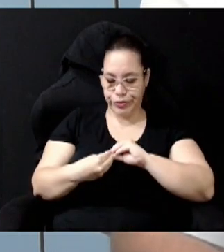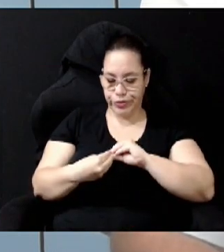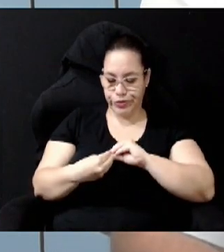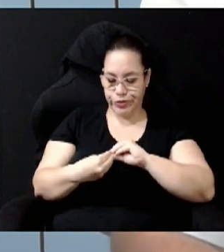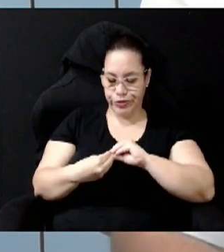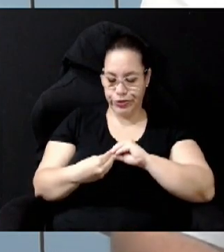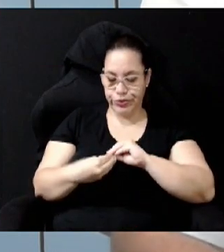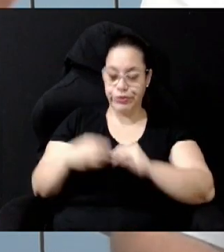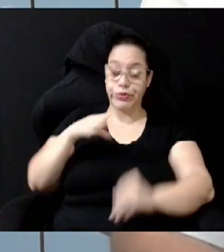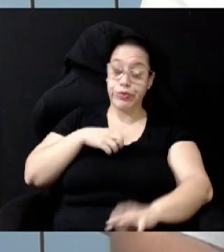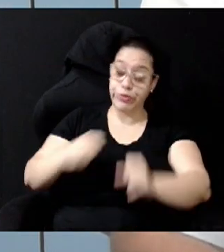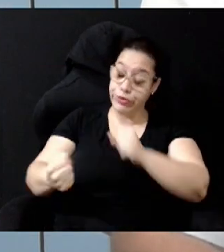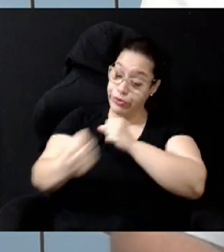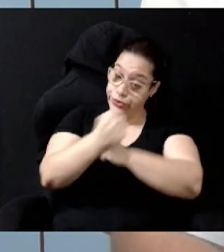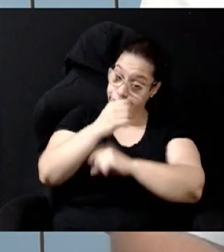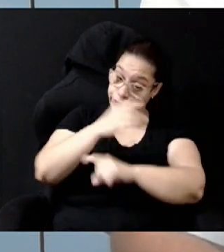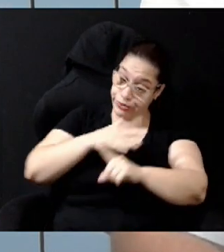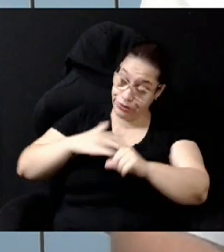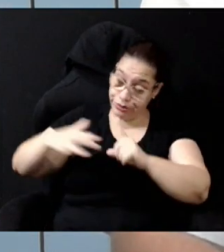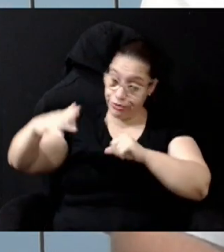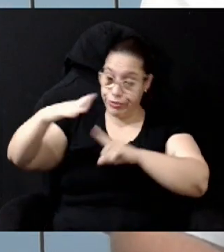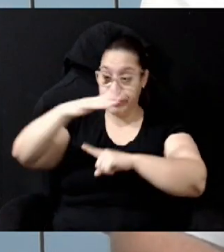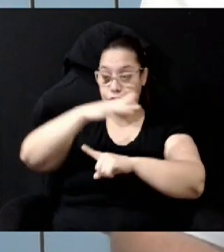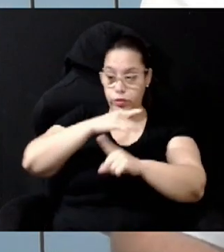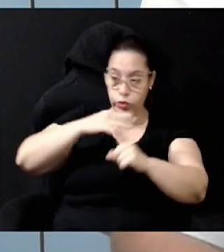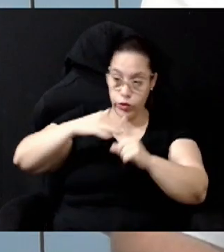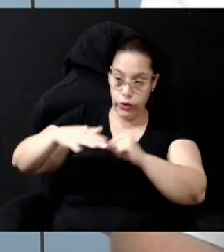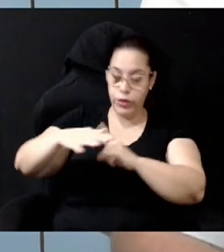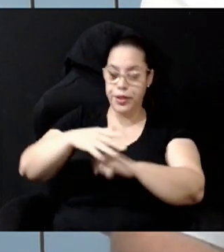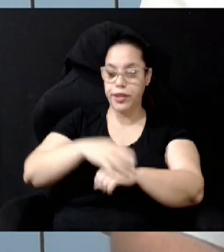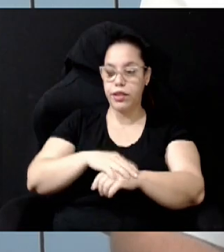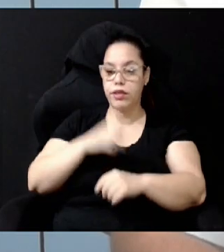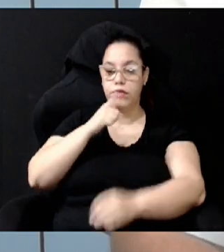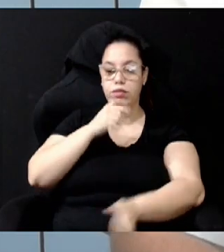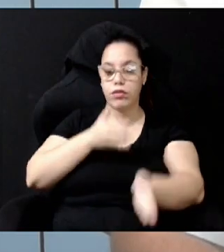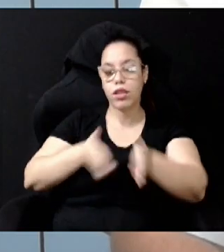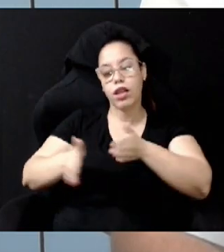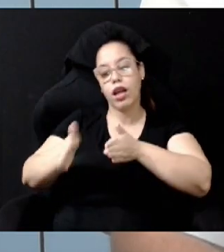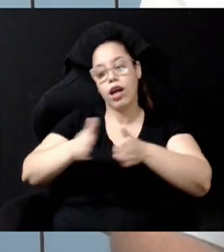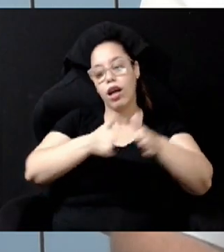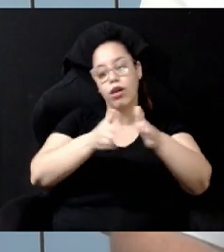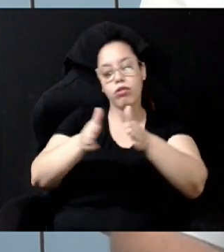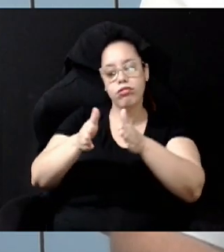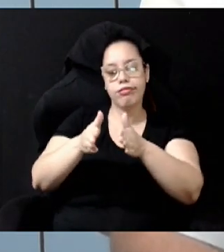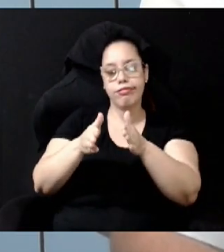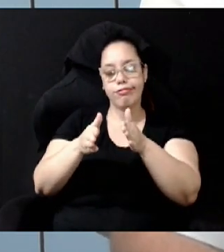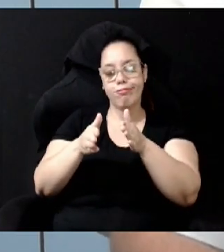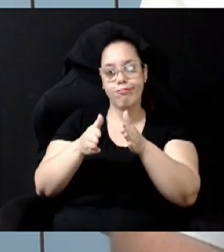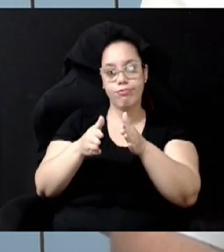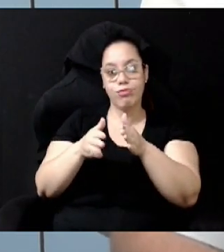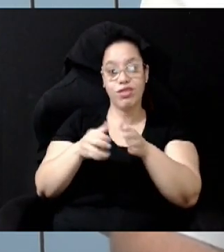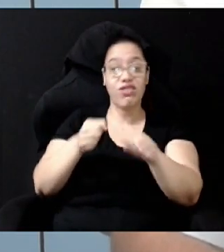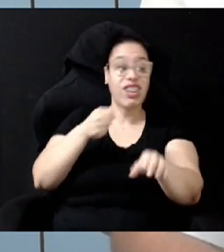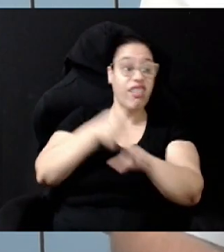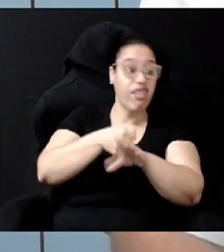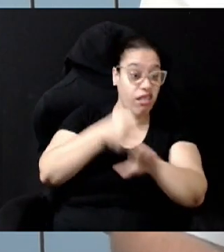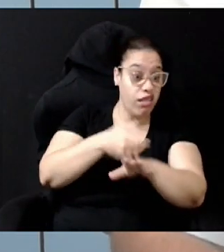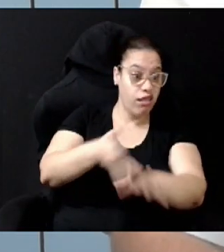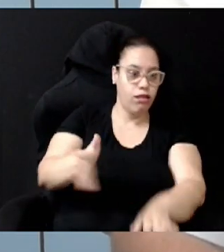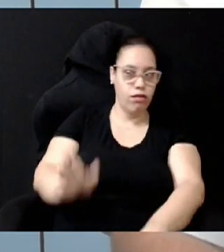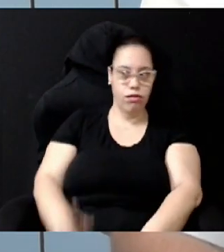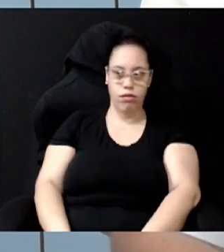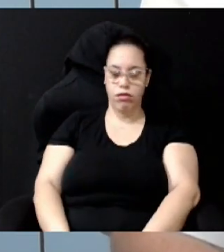proteção ambiental, ter a proteção desses recursos hídricos, mas também edificar em cima. E isso está levando, por exemplo, a